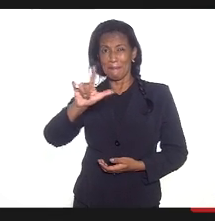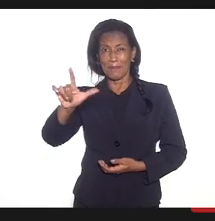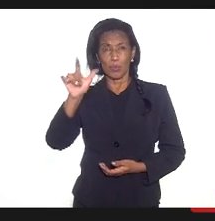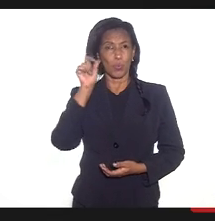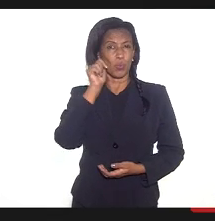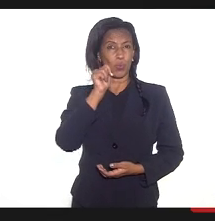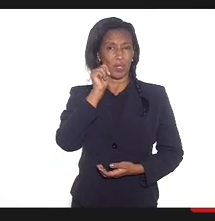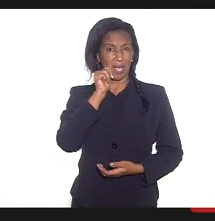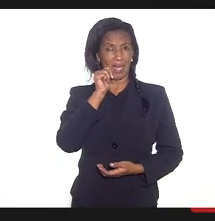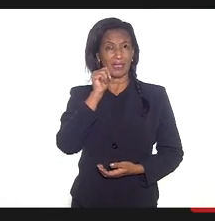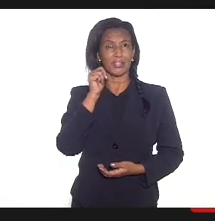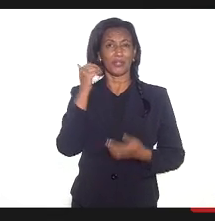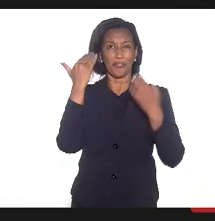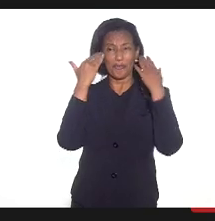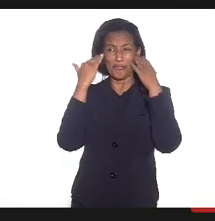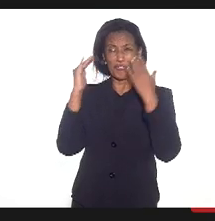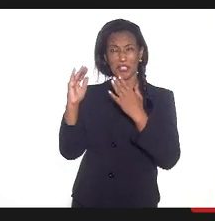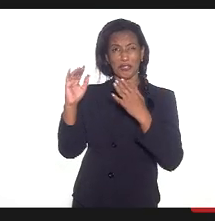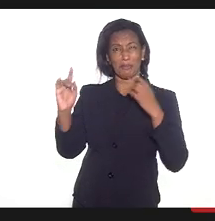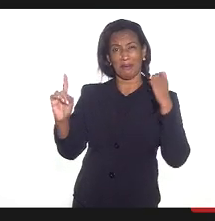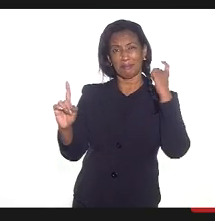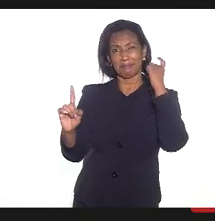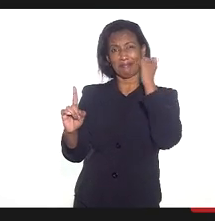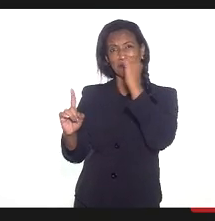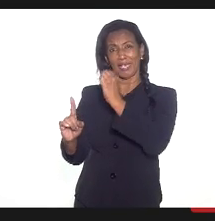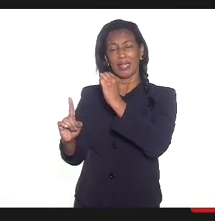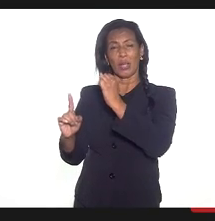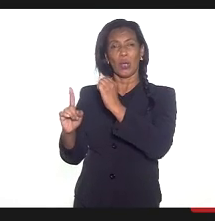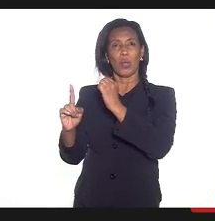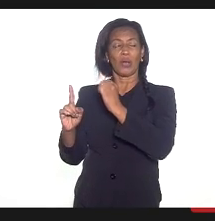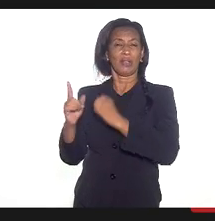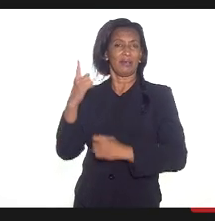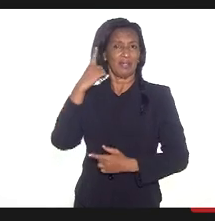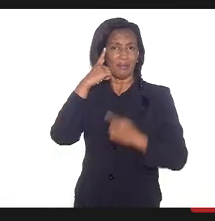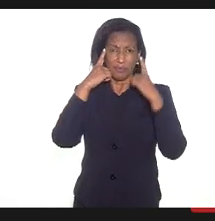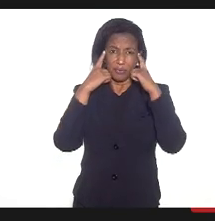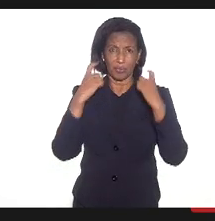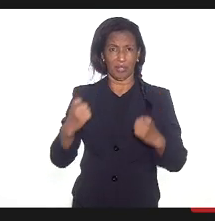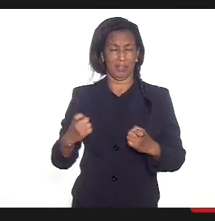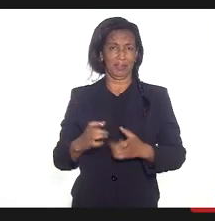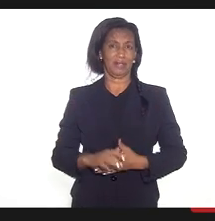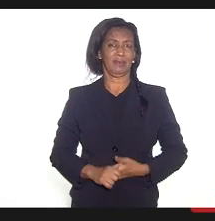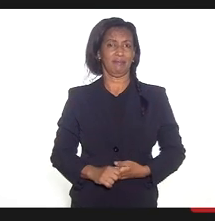da violência, segundo o Núcleo de Estudo da Mulher,